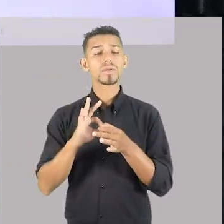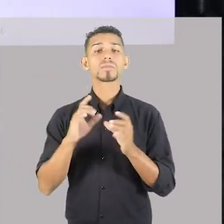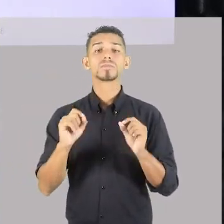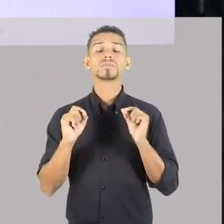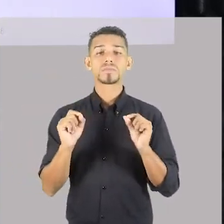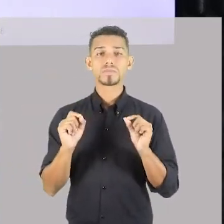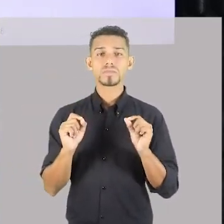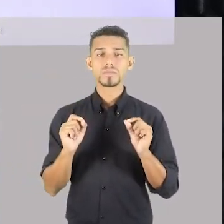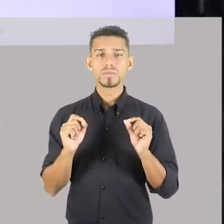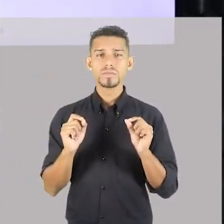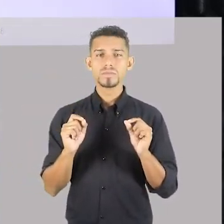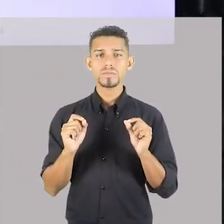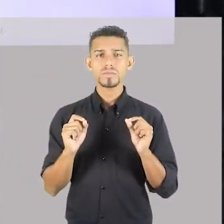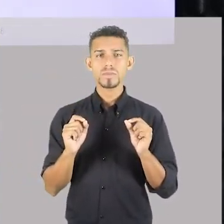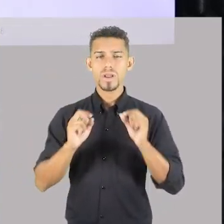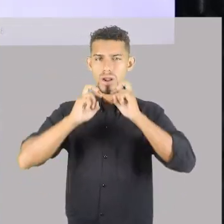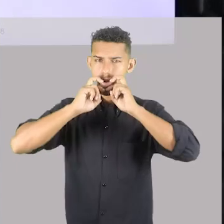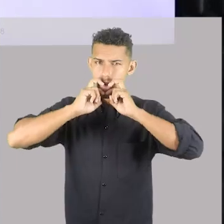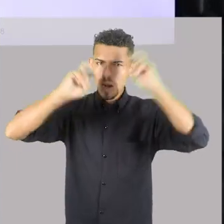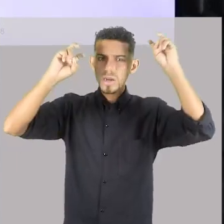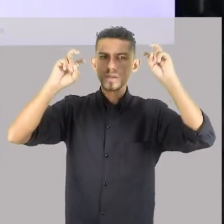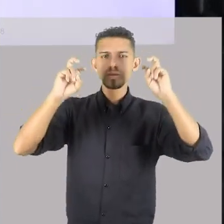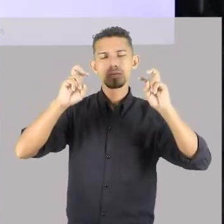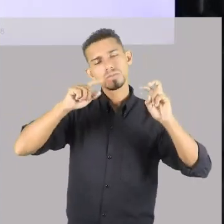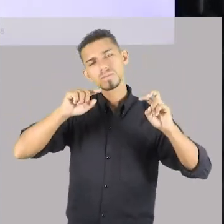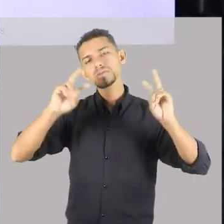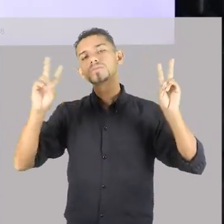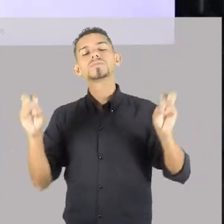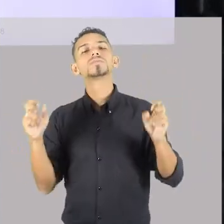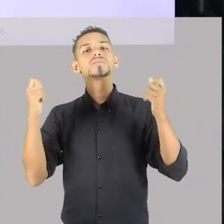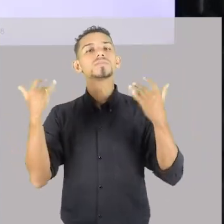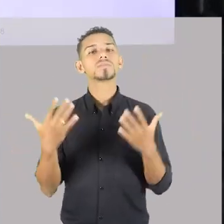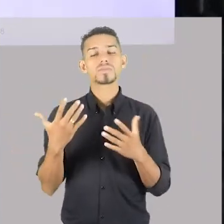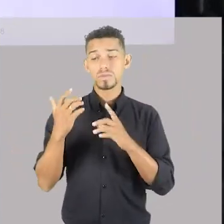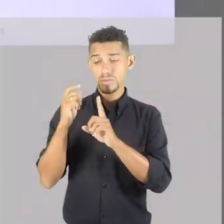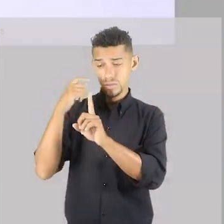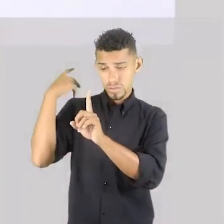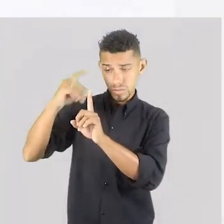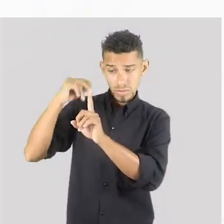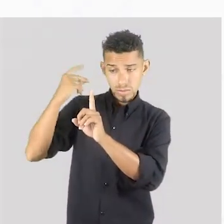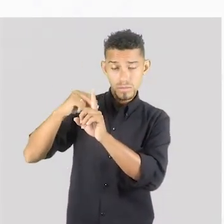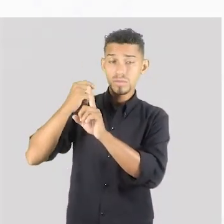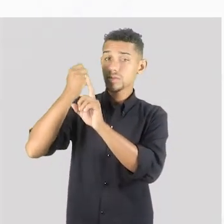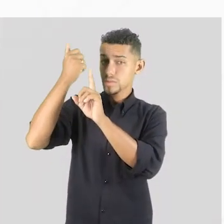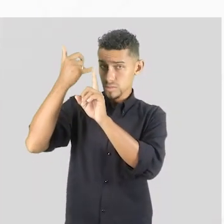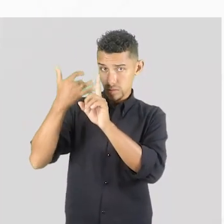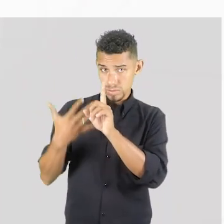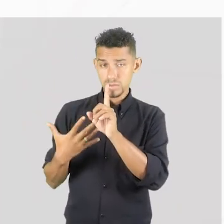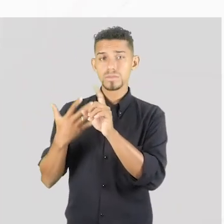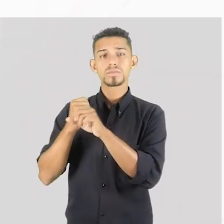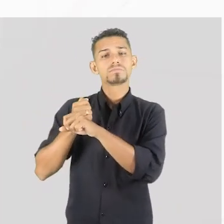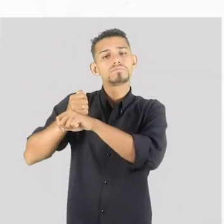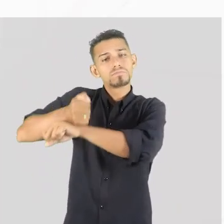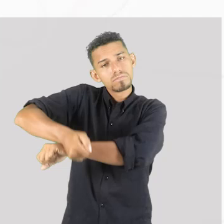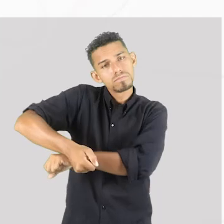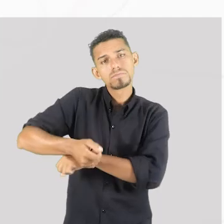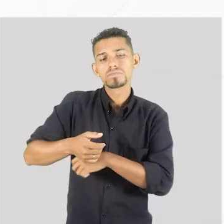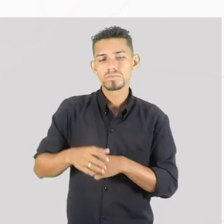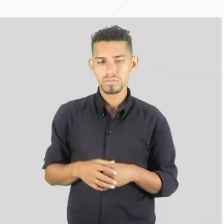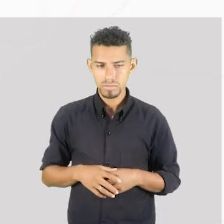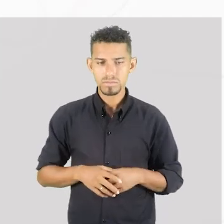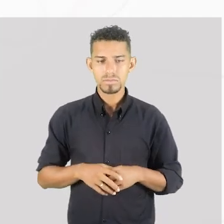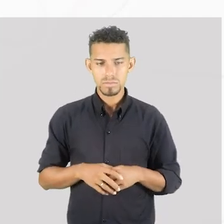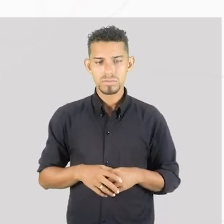a questão, né, gritando em relação à questão da escravidão. E o que a questão nos coloca?